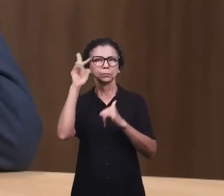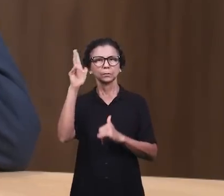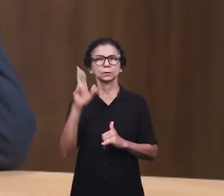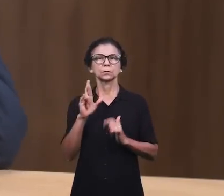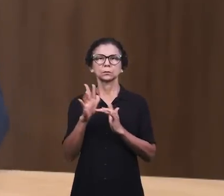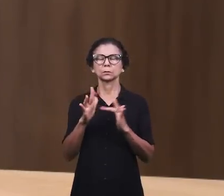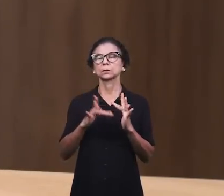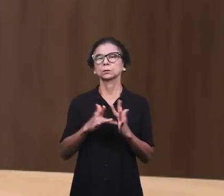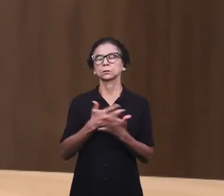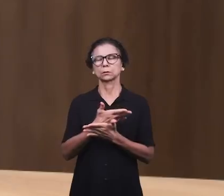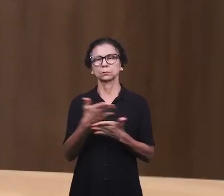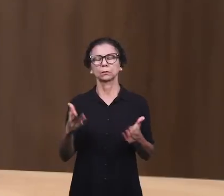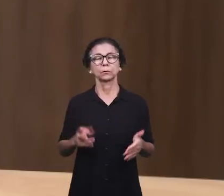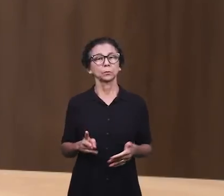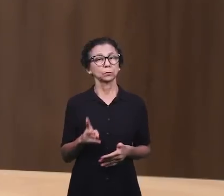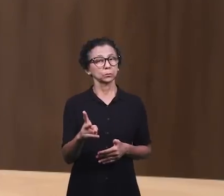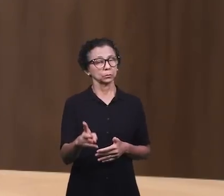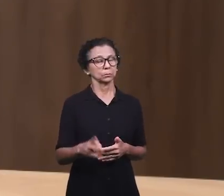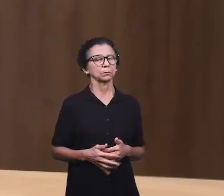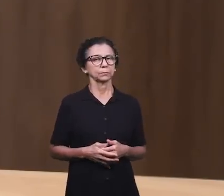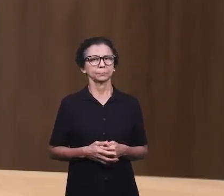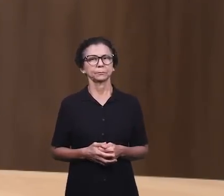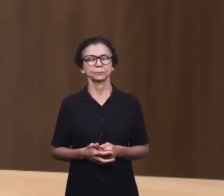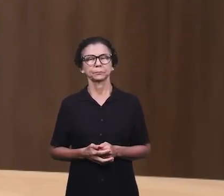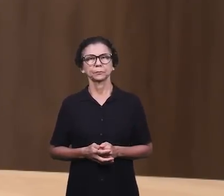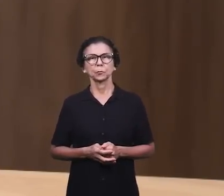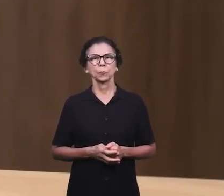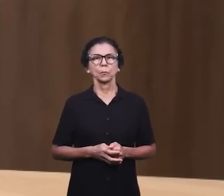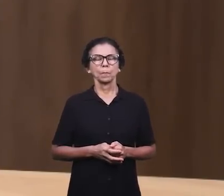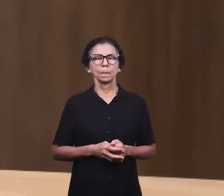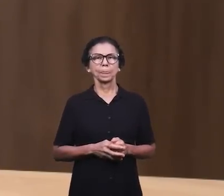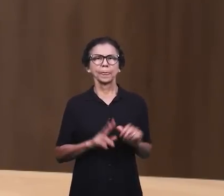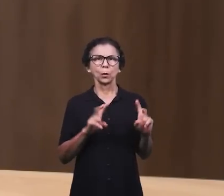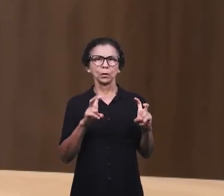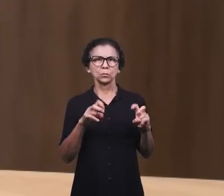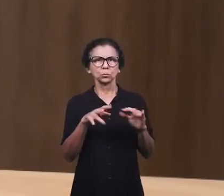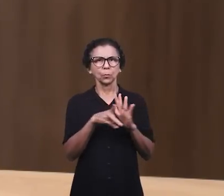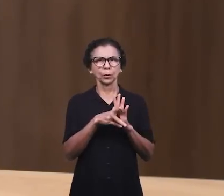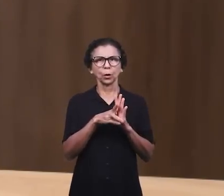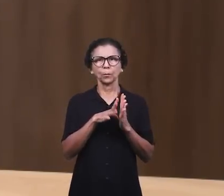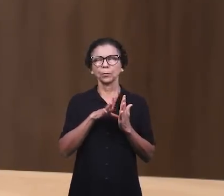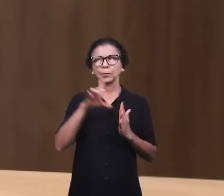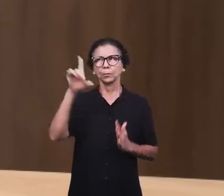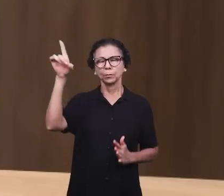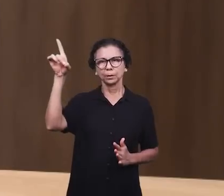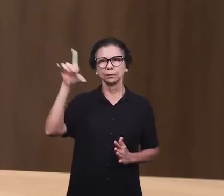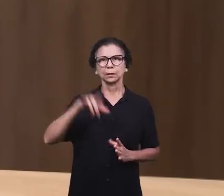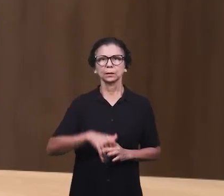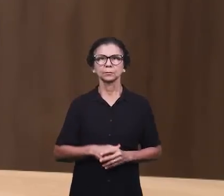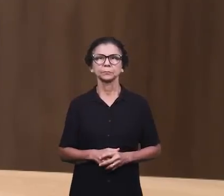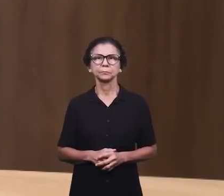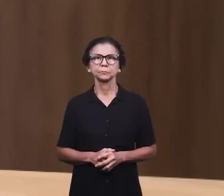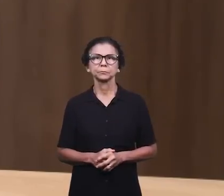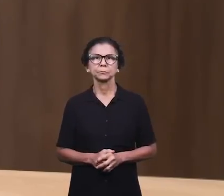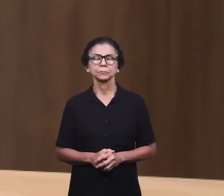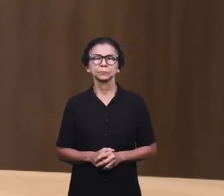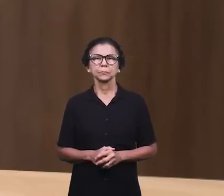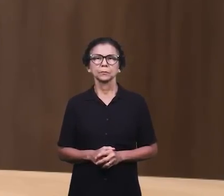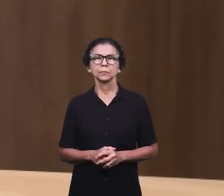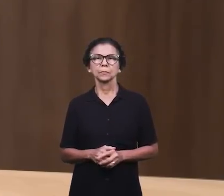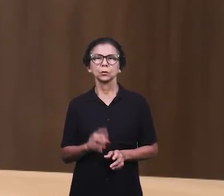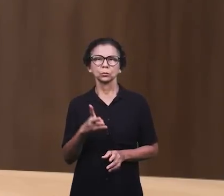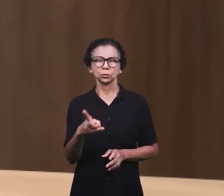Nós vamos dar continuidade ao nosso Conversas Bíblicas, ainda falando sobre o culto,